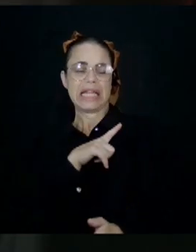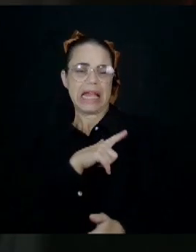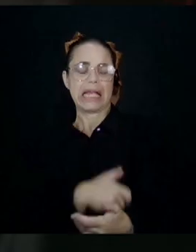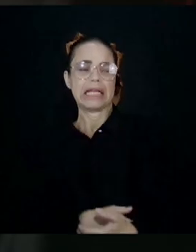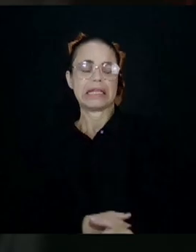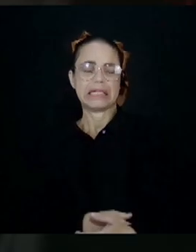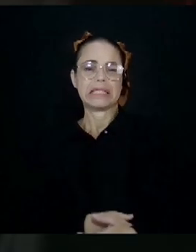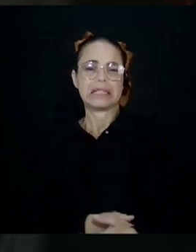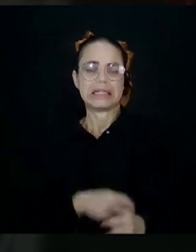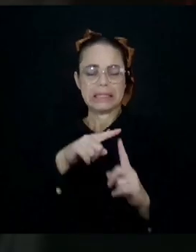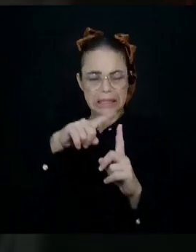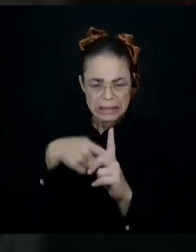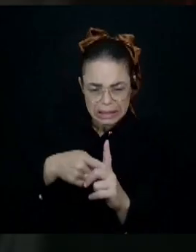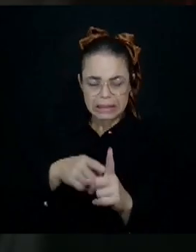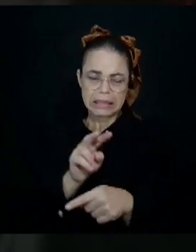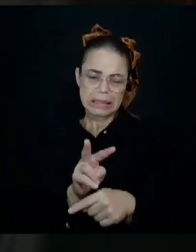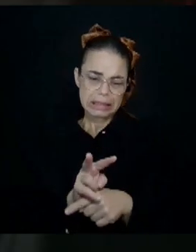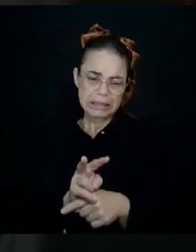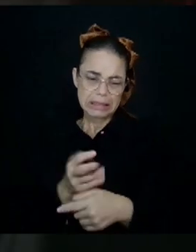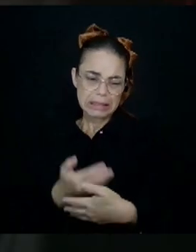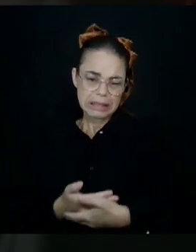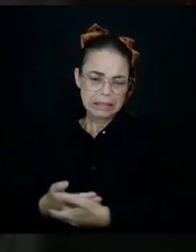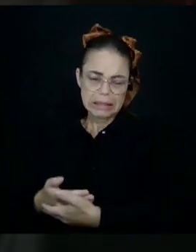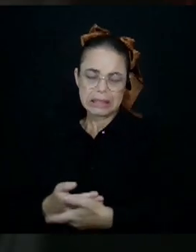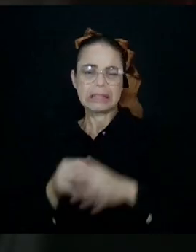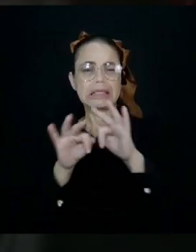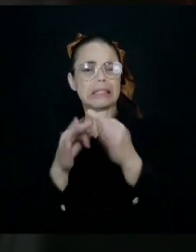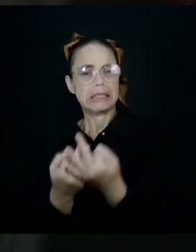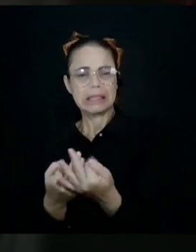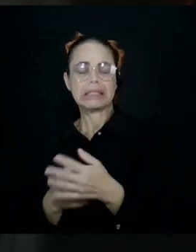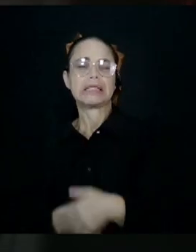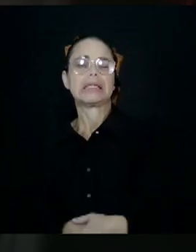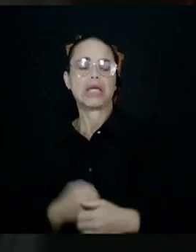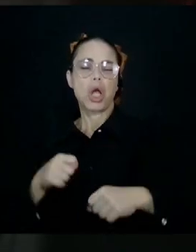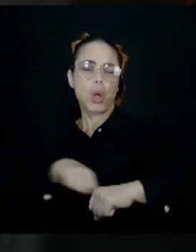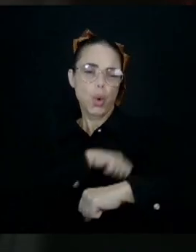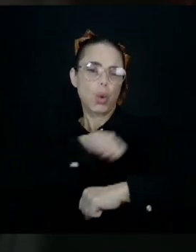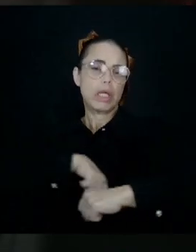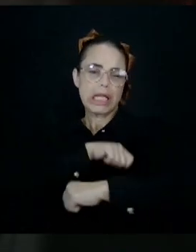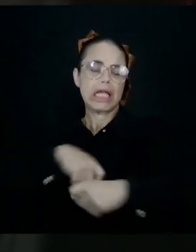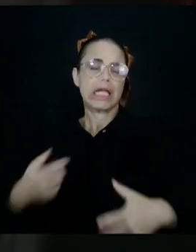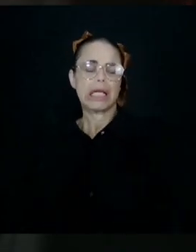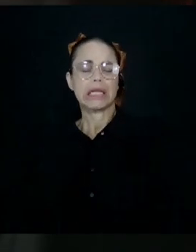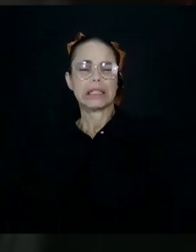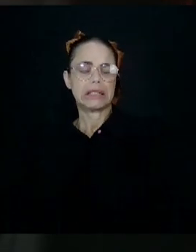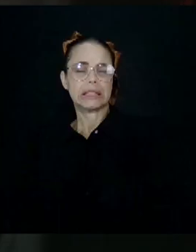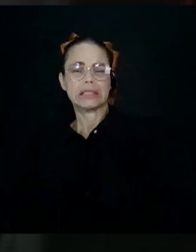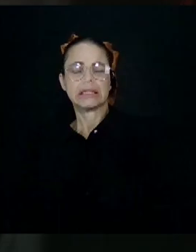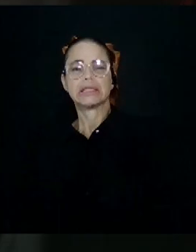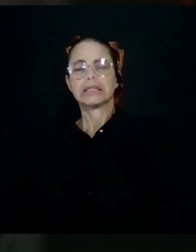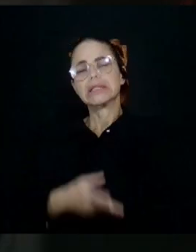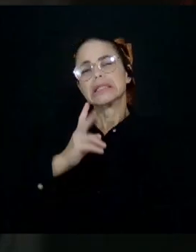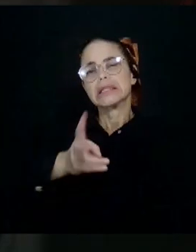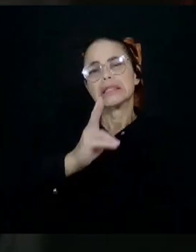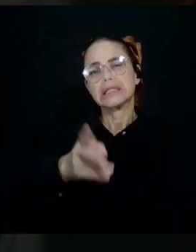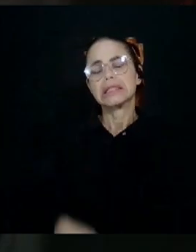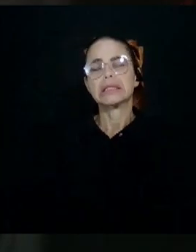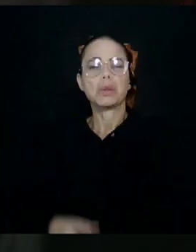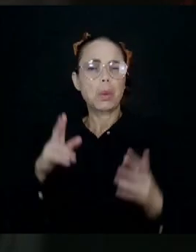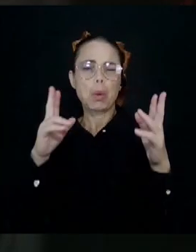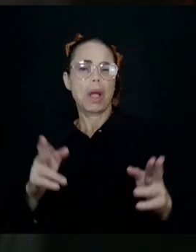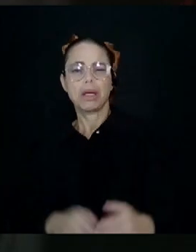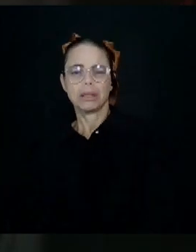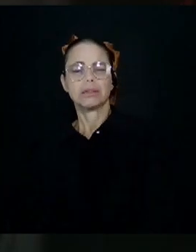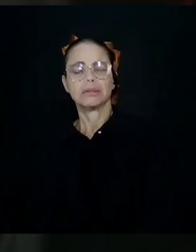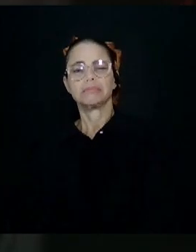que cuida, da mulher que faz família, da mulher que perpetua e vai, a gente acaba sempre do mesmo jeito ou você avalia